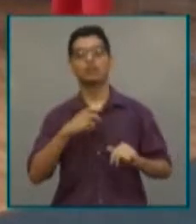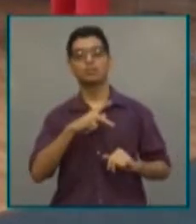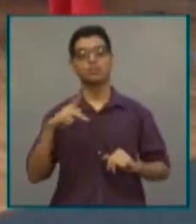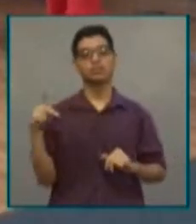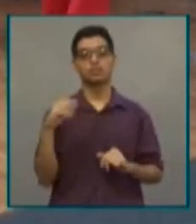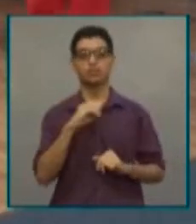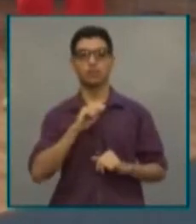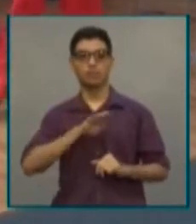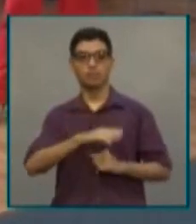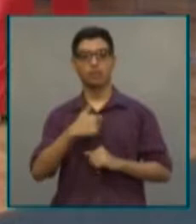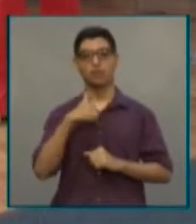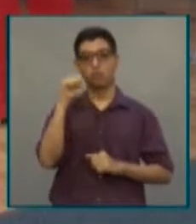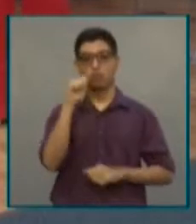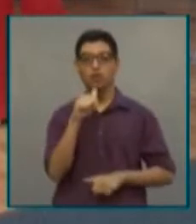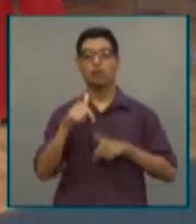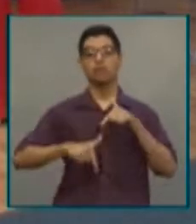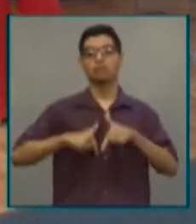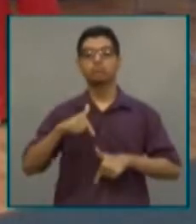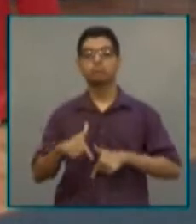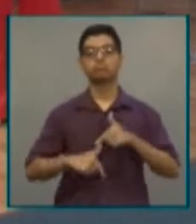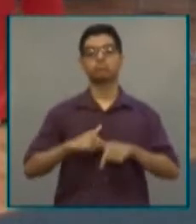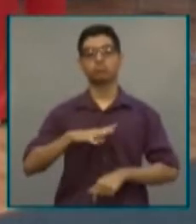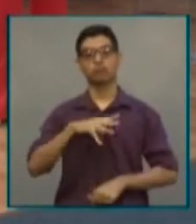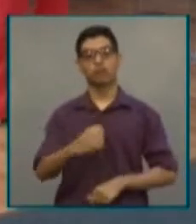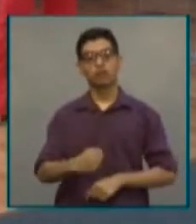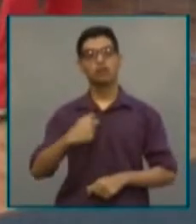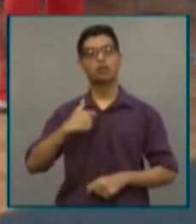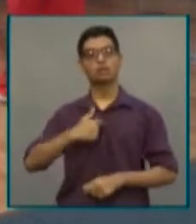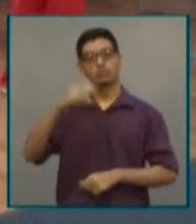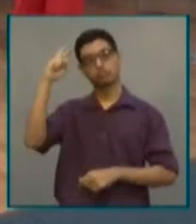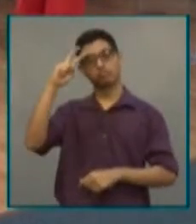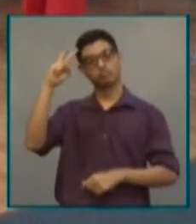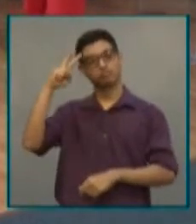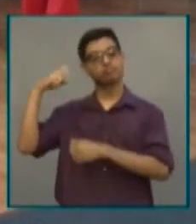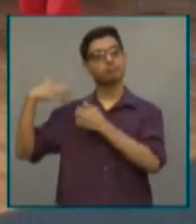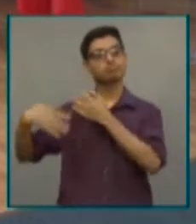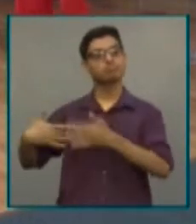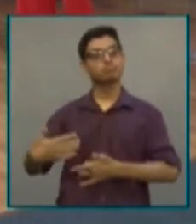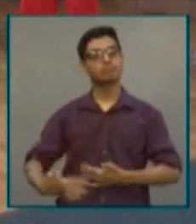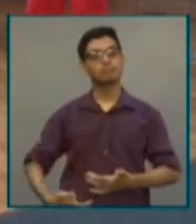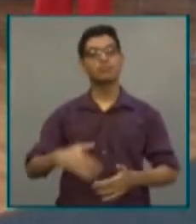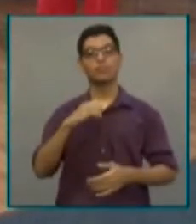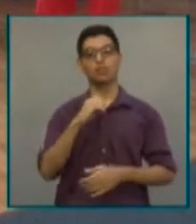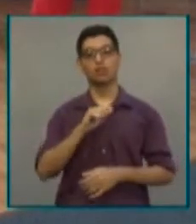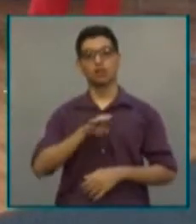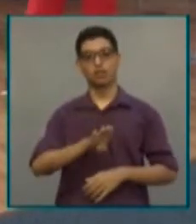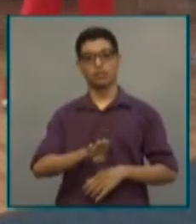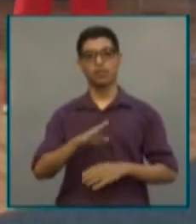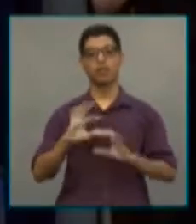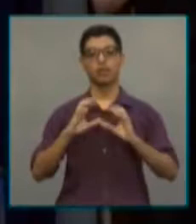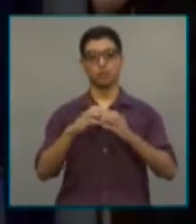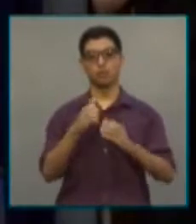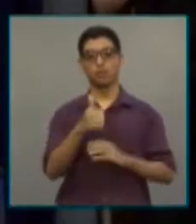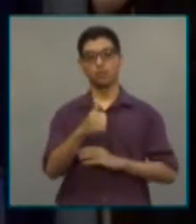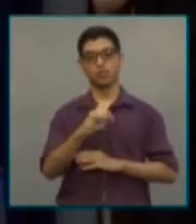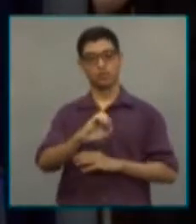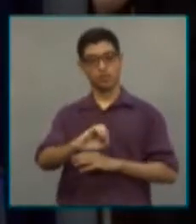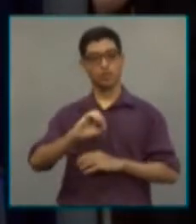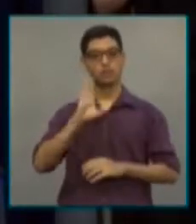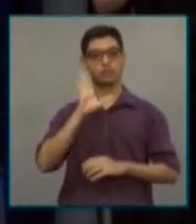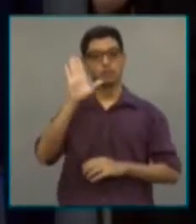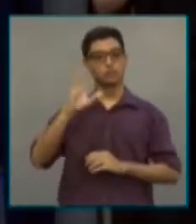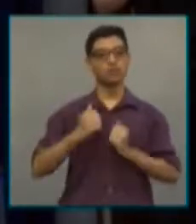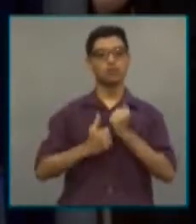de luta, de coragem, e tenho uma história assim no sistema OAB. A Chapa 10 é formada por